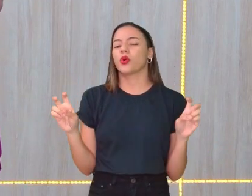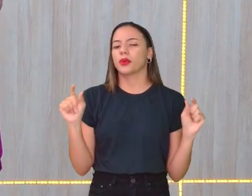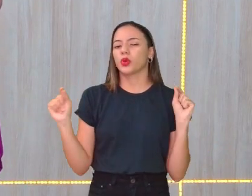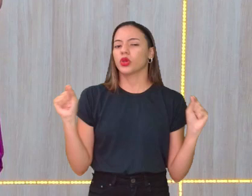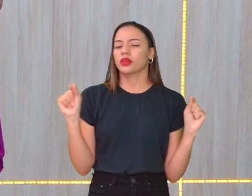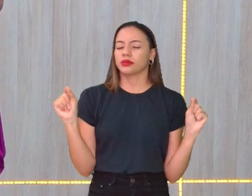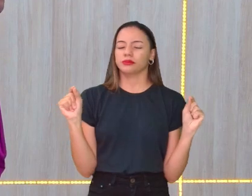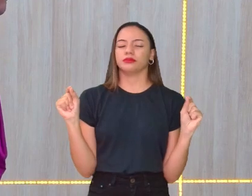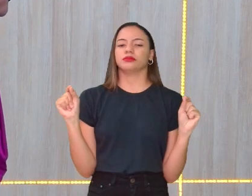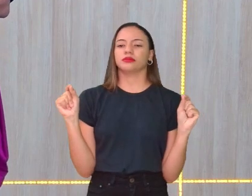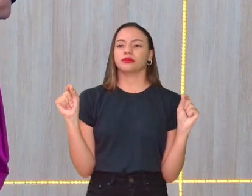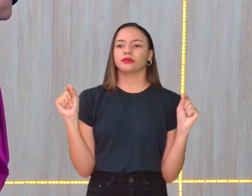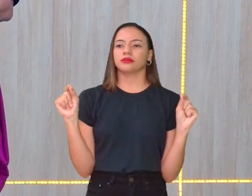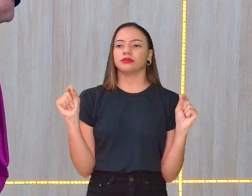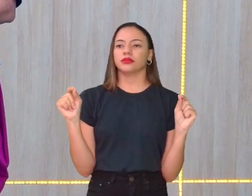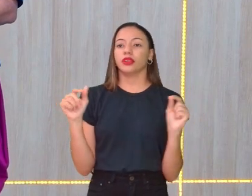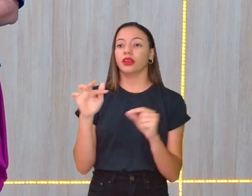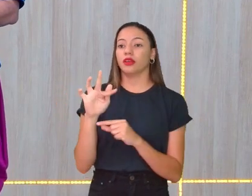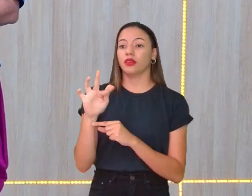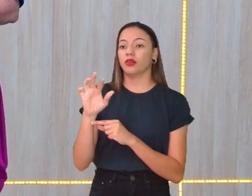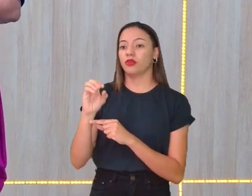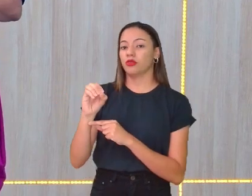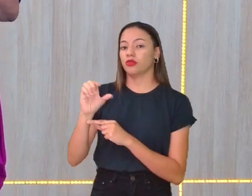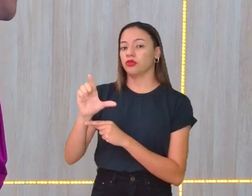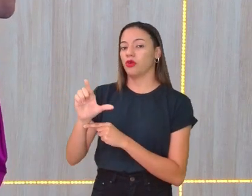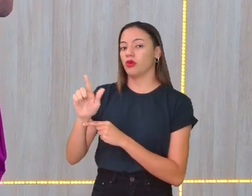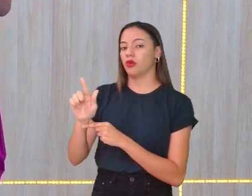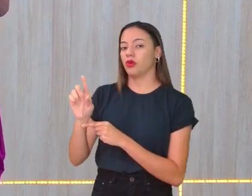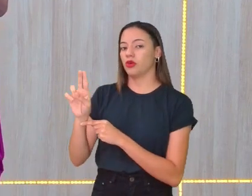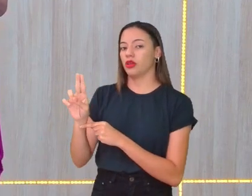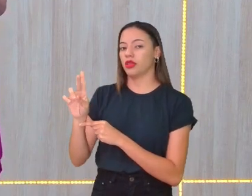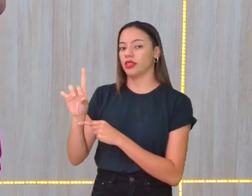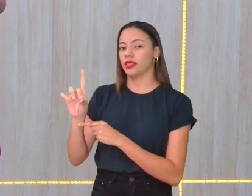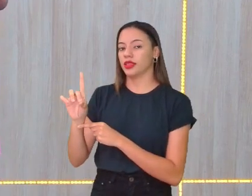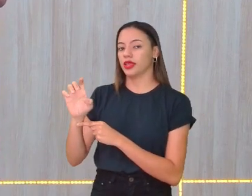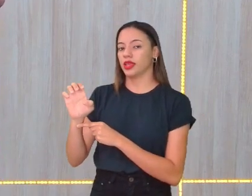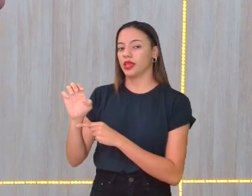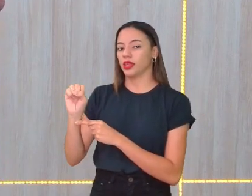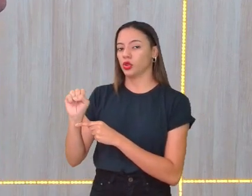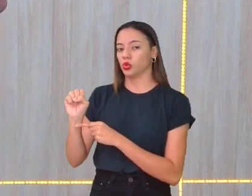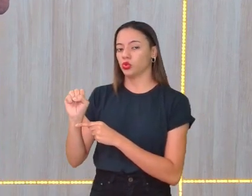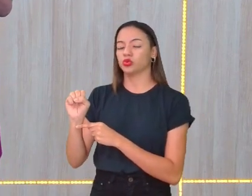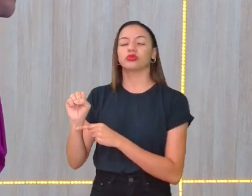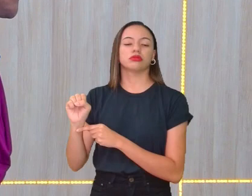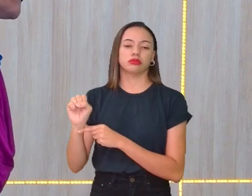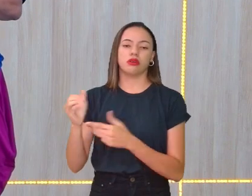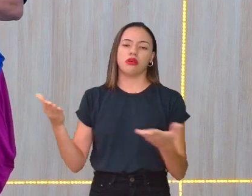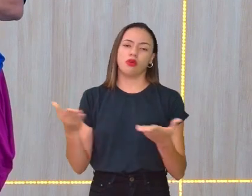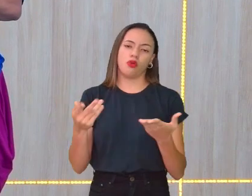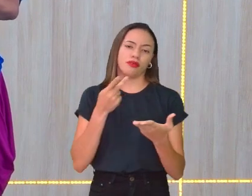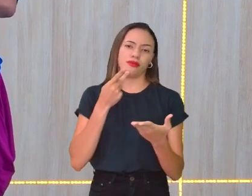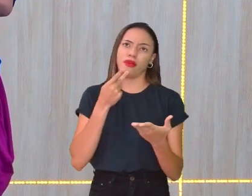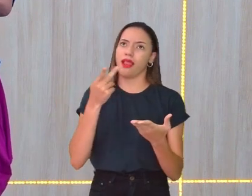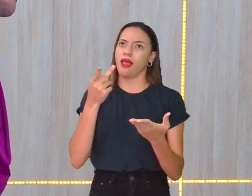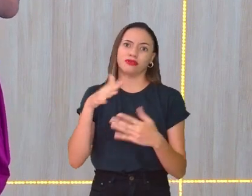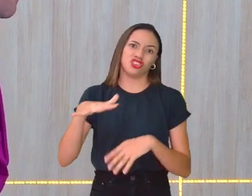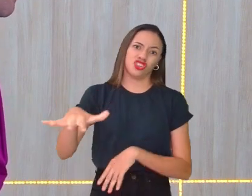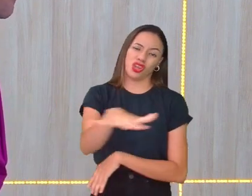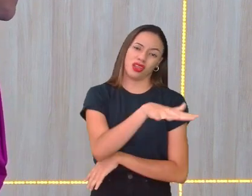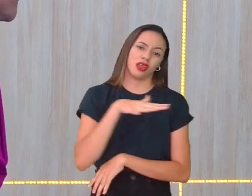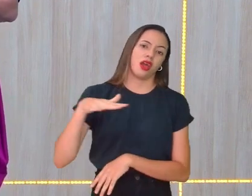entrar um pouquinho mais nos folguedos, tá? E hoje a gente vai falar de uma forma mais geral sobre